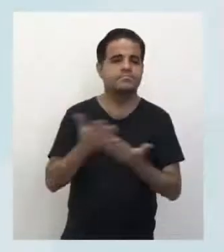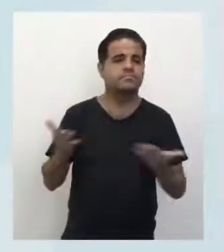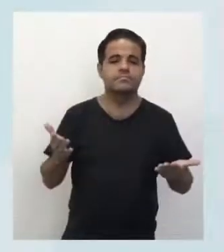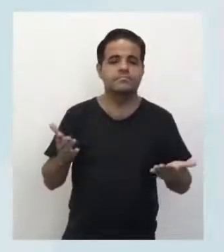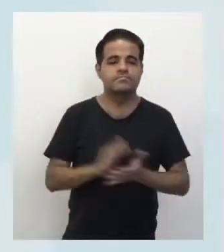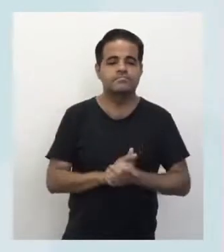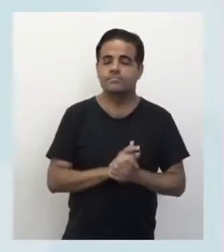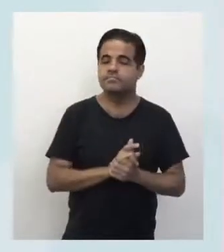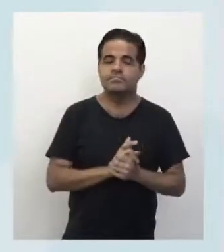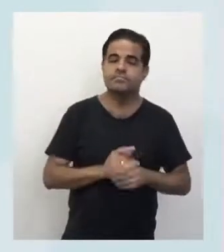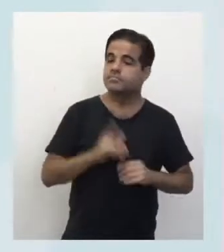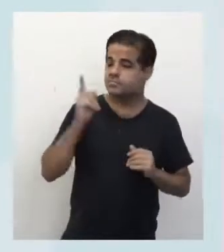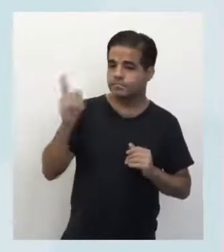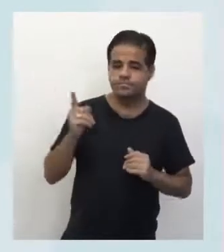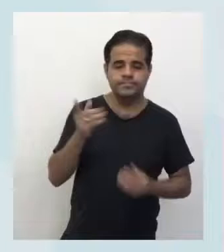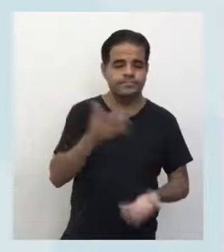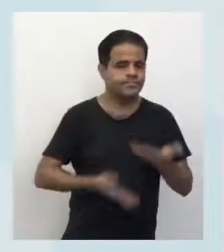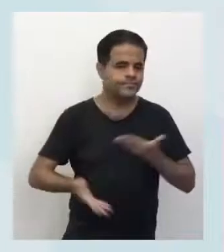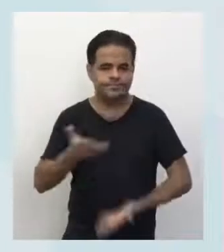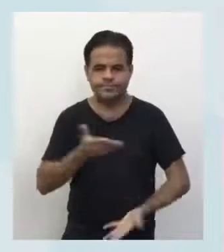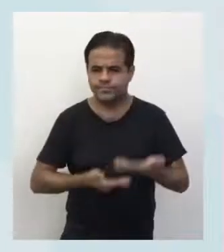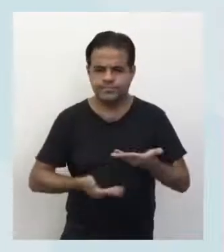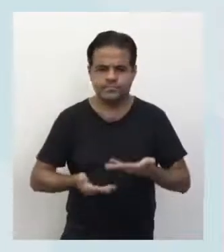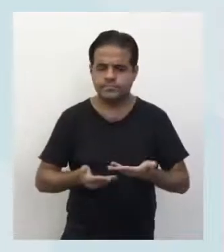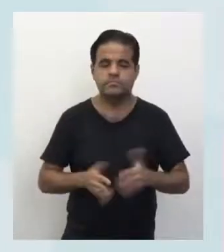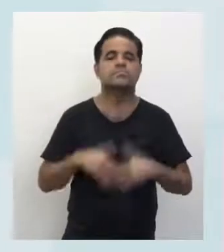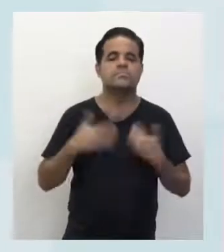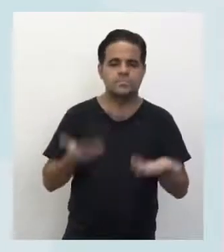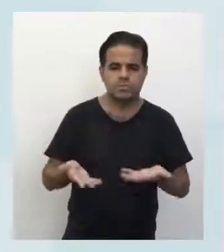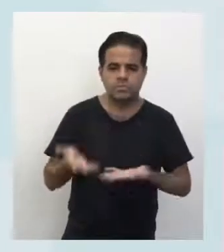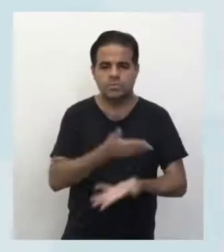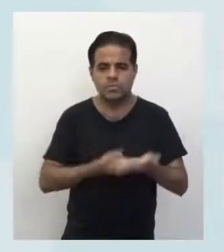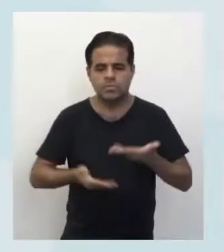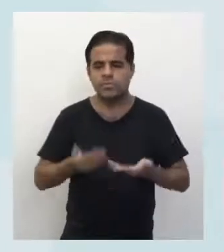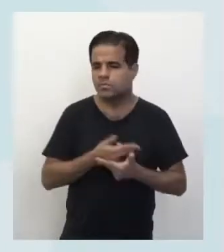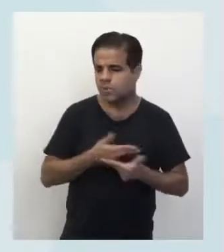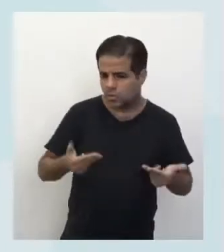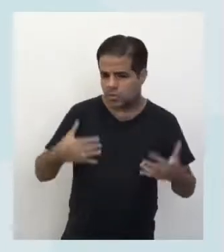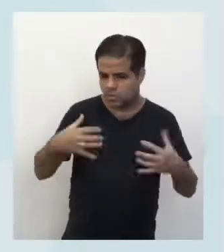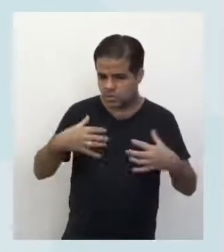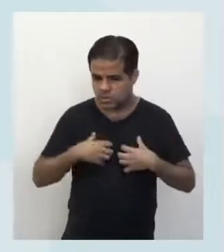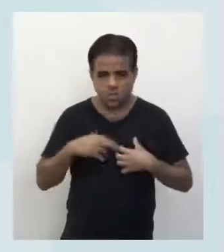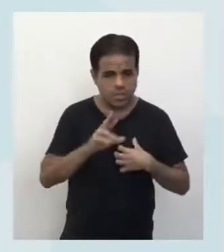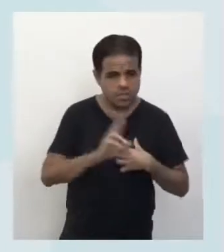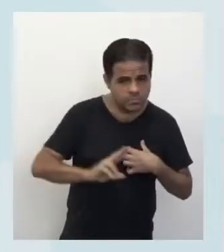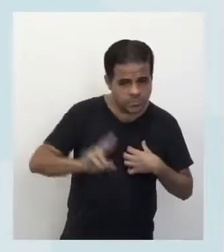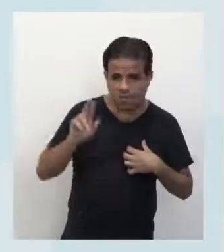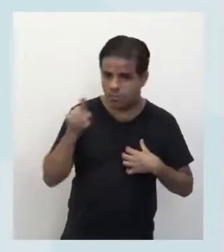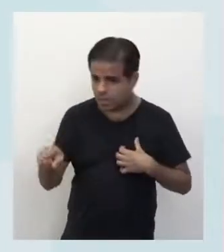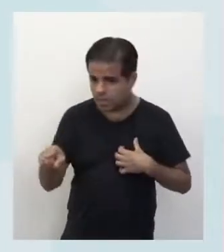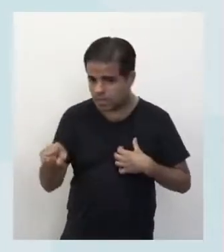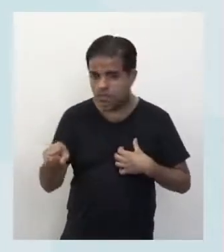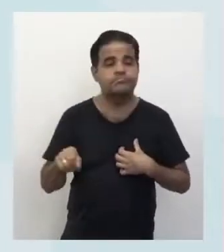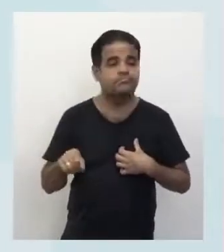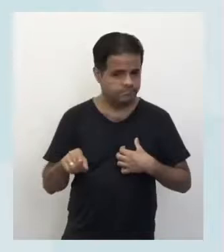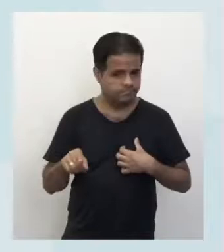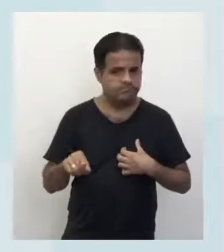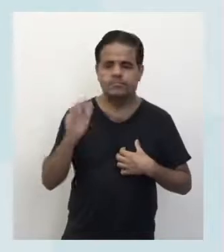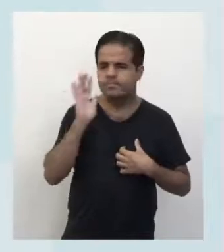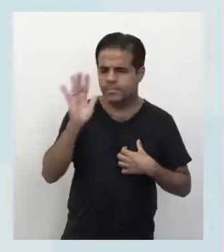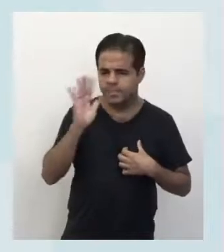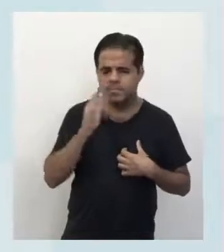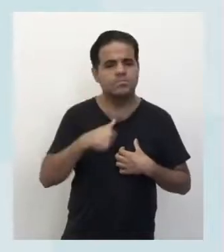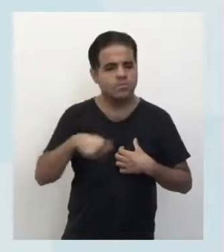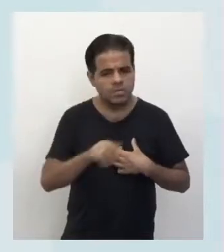questão de compartilhar. Quando eu compartilho algo, eu sou responsável por aquilo? Então, pensem como